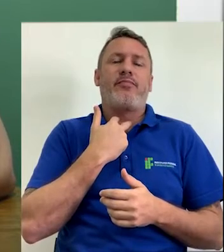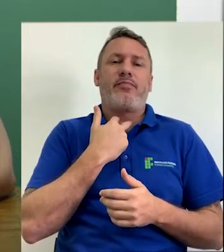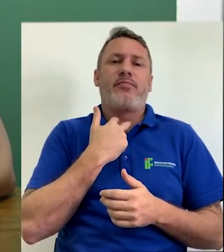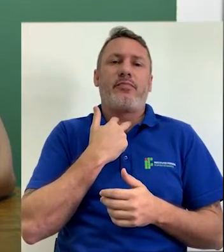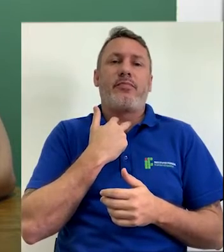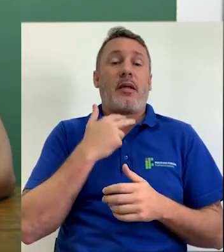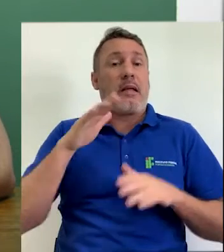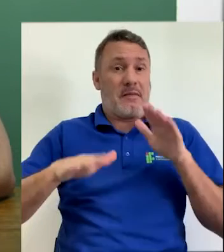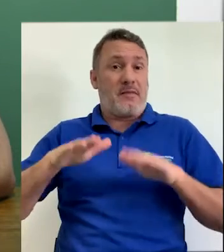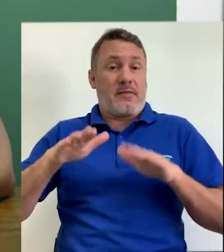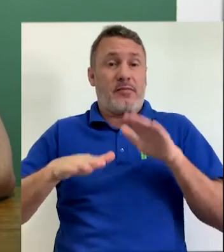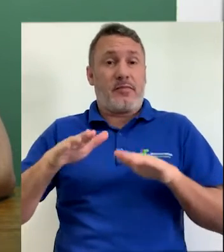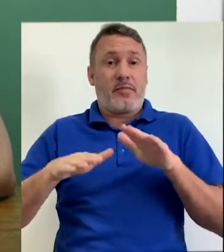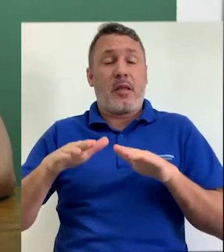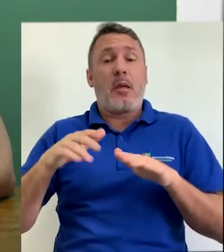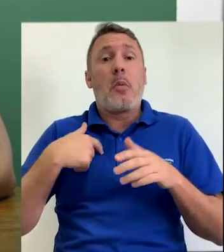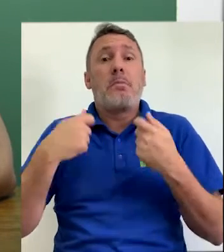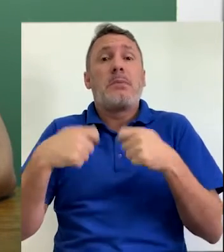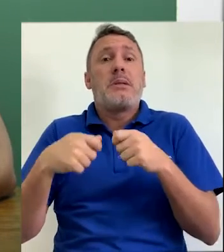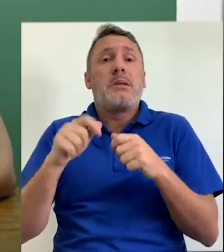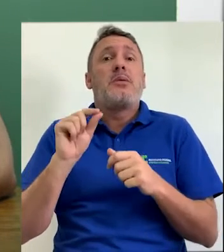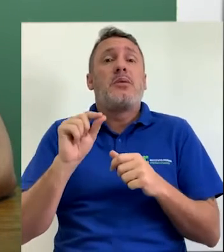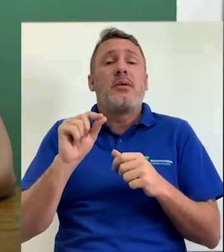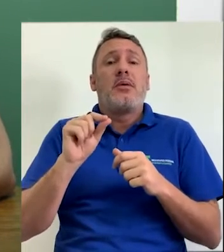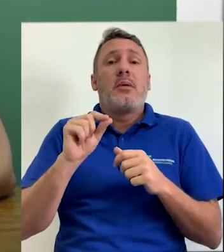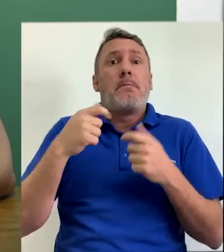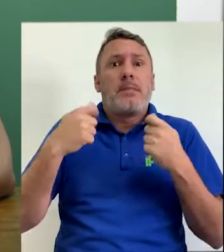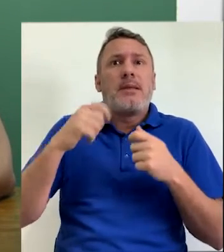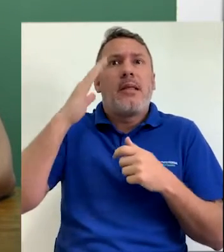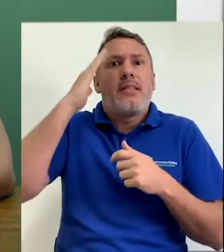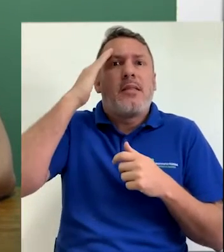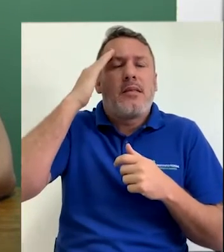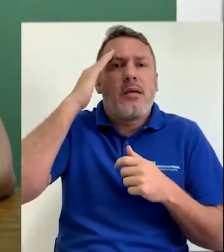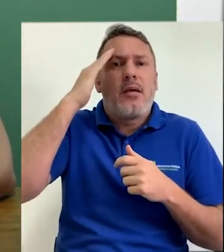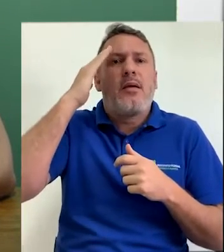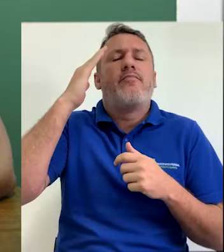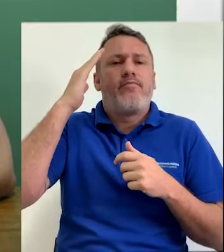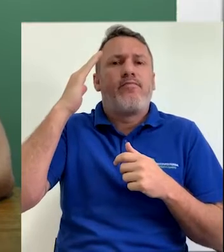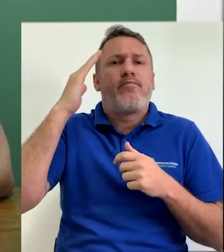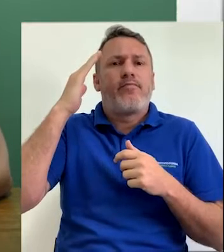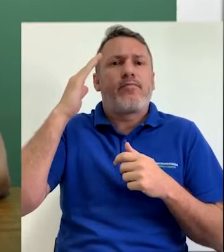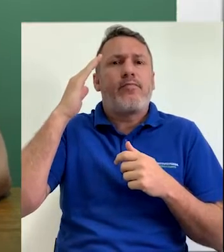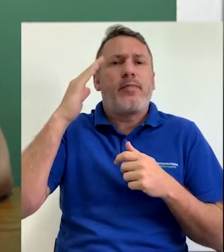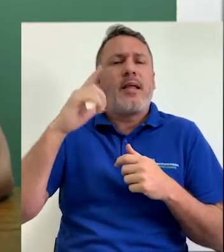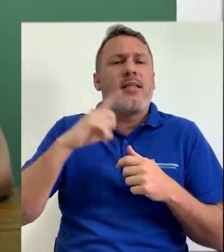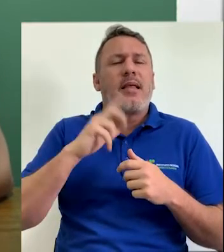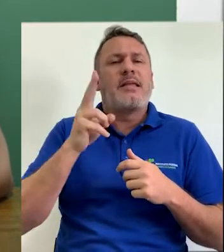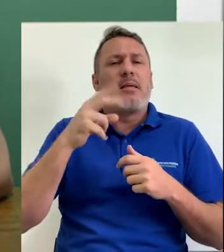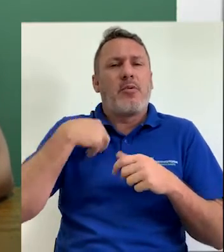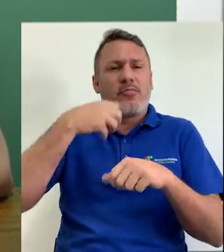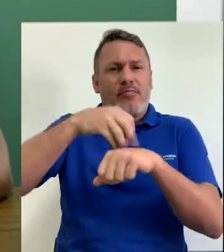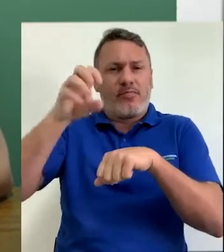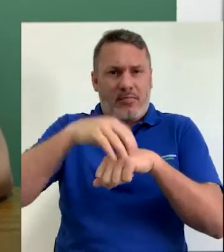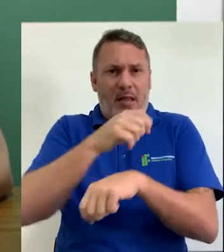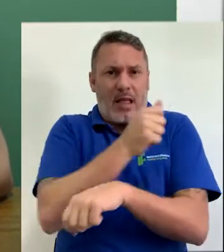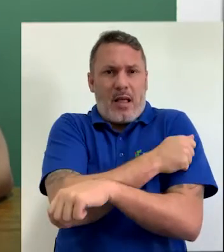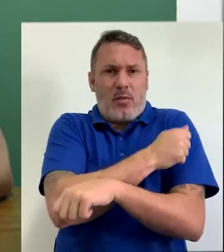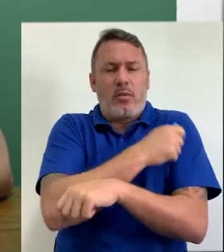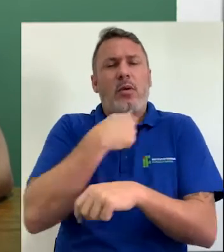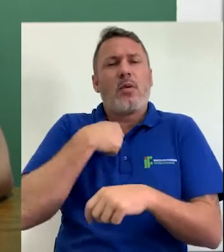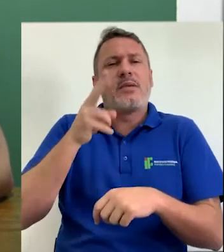Muitas vezes eu preciso de interpretar e aplicar uma frase que eu sempre falo para os meus